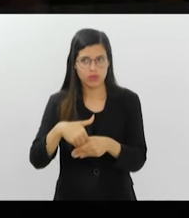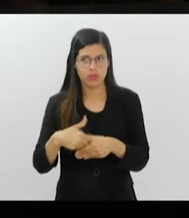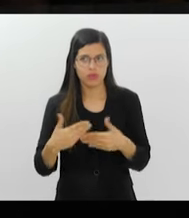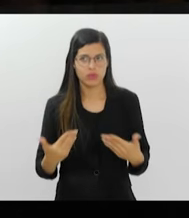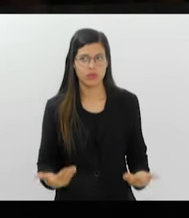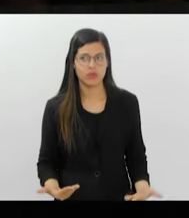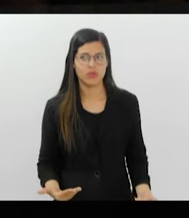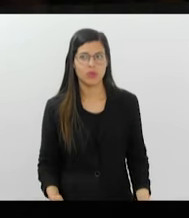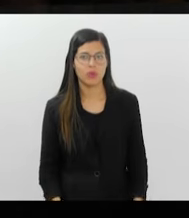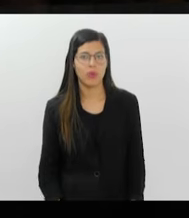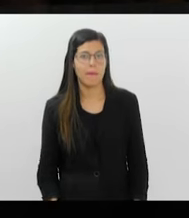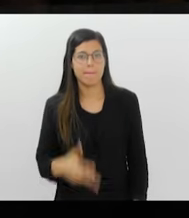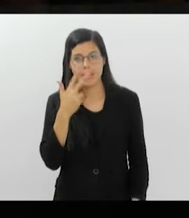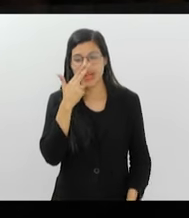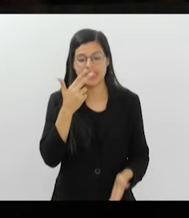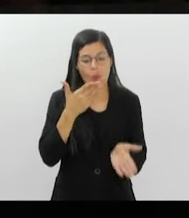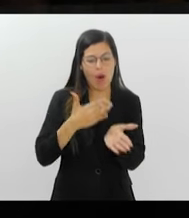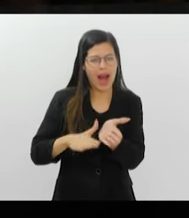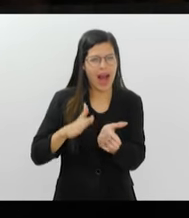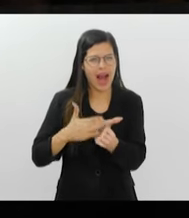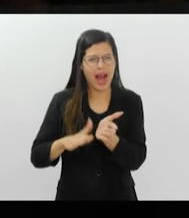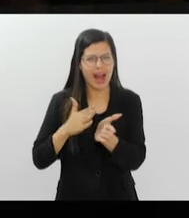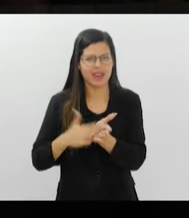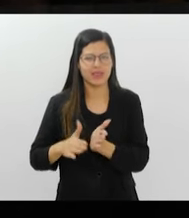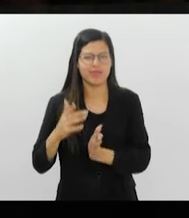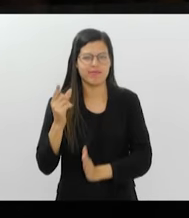Uma derrama de dinheiro